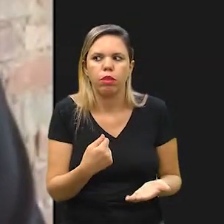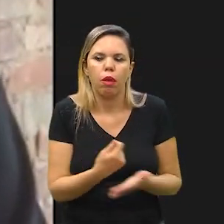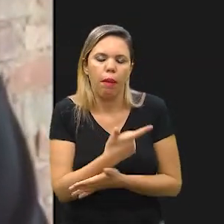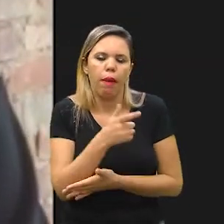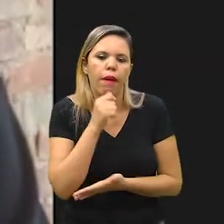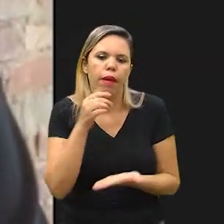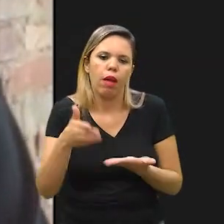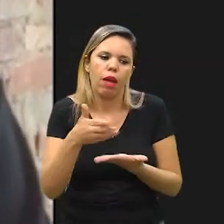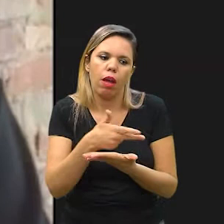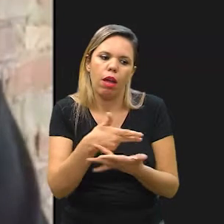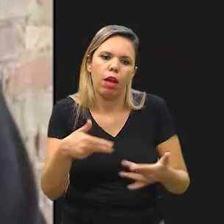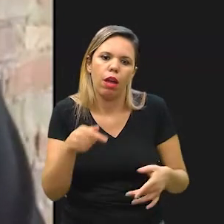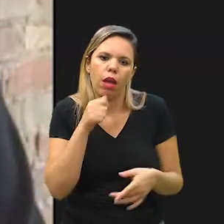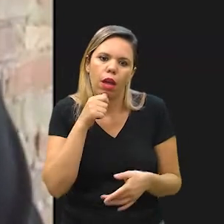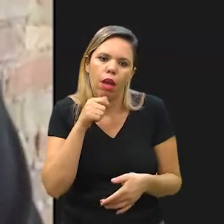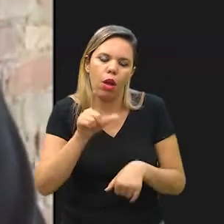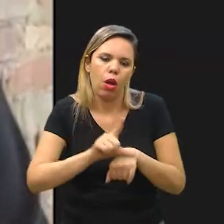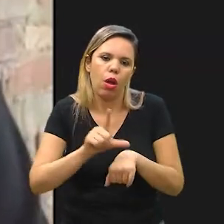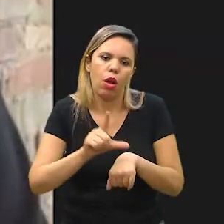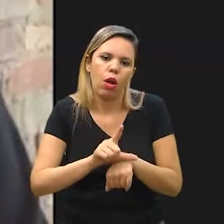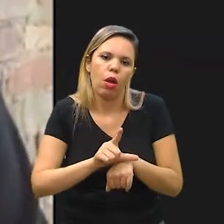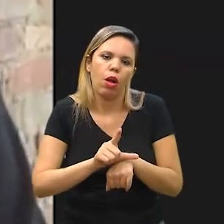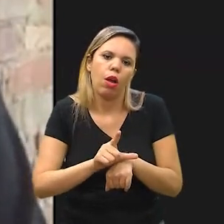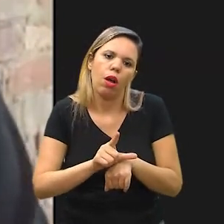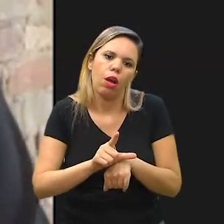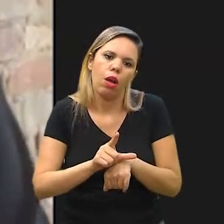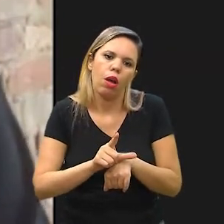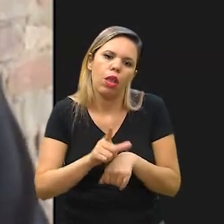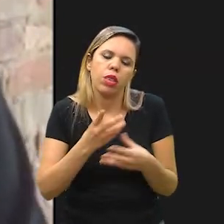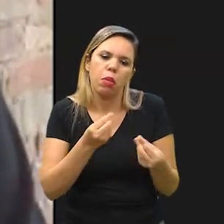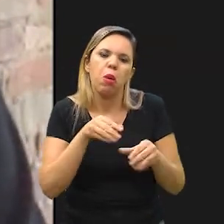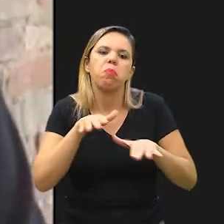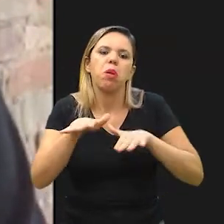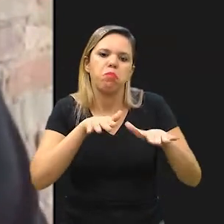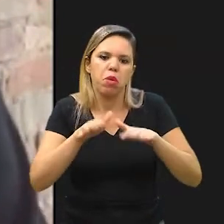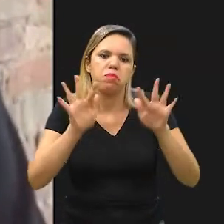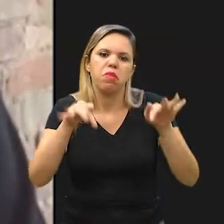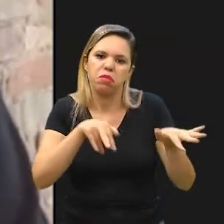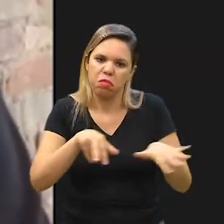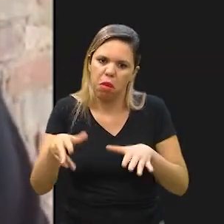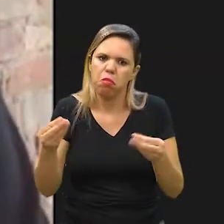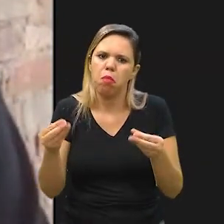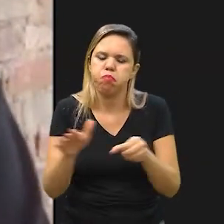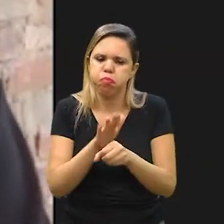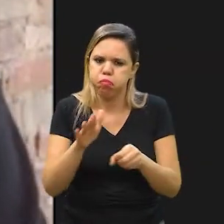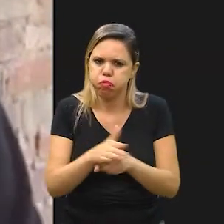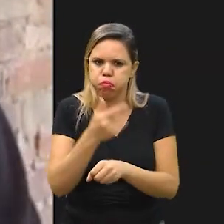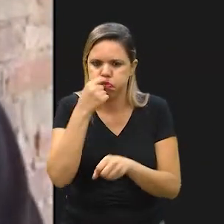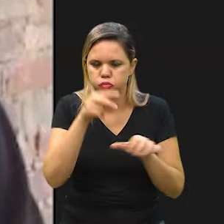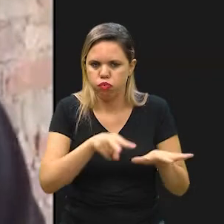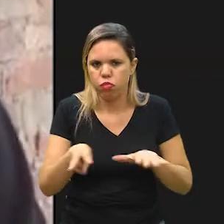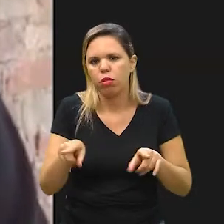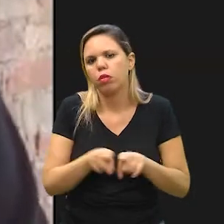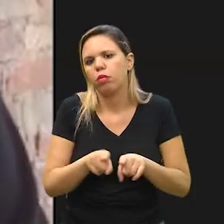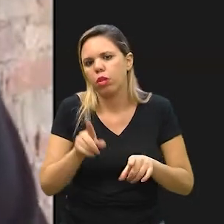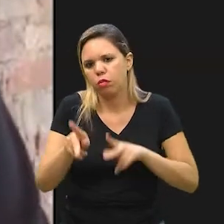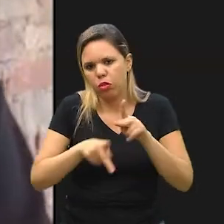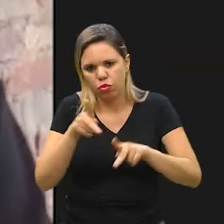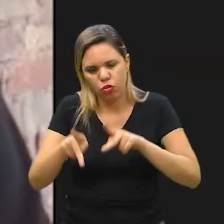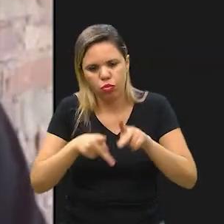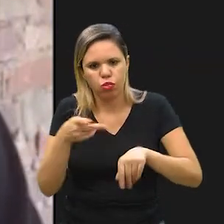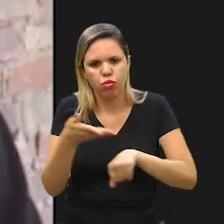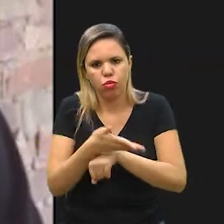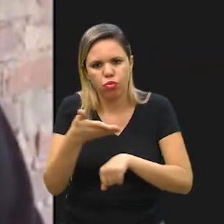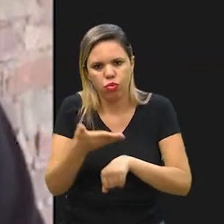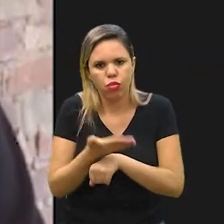ainda, mas assim é uma loja, a gente tem muito movimento de final de semana, durante a semana as pessoas vêm